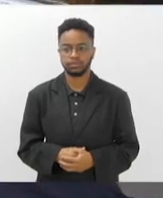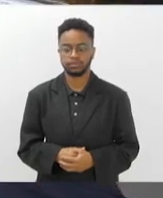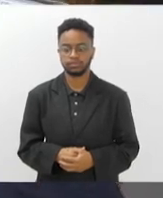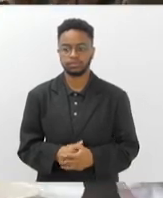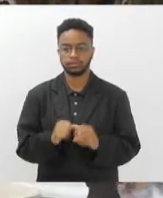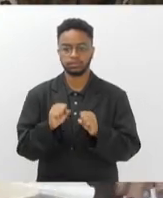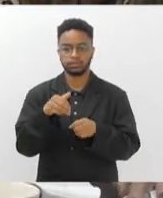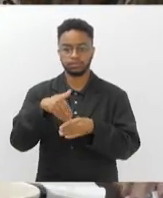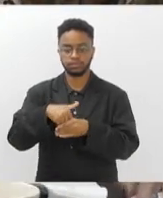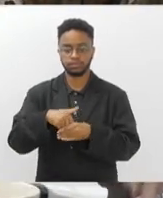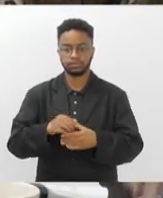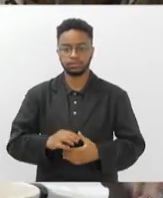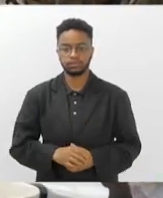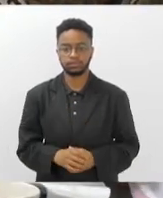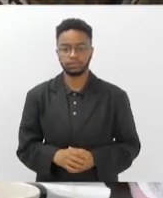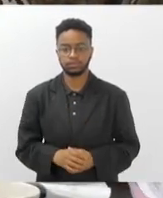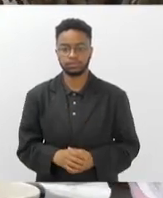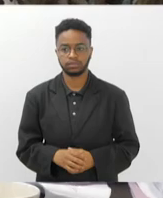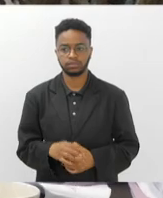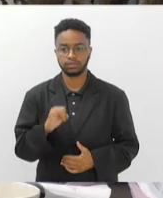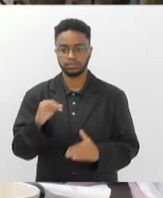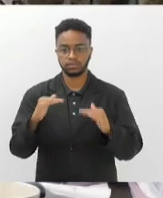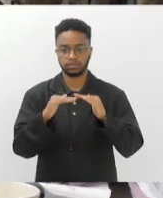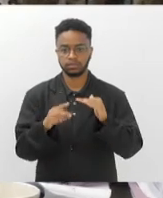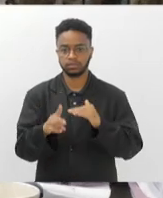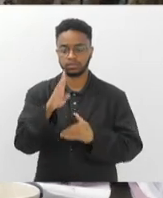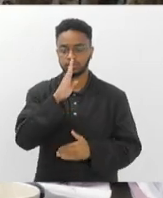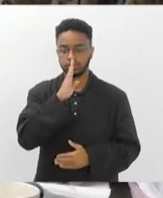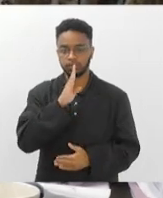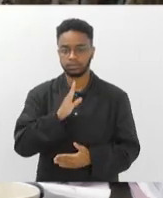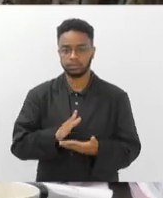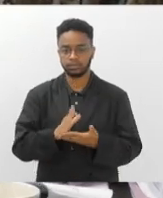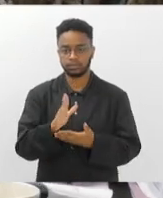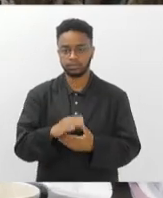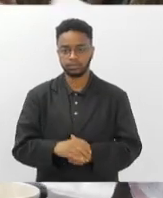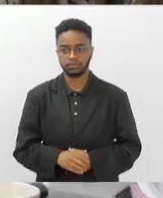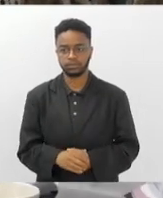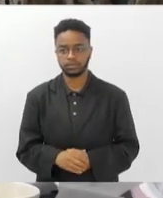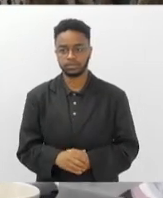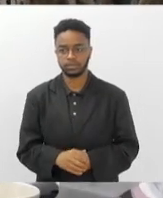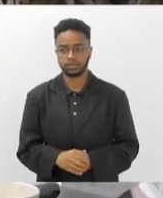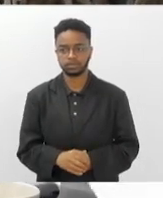Em votação, os que aprovam permaneçam como estão, aprovado.